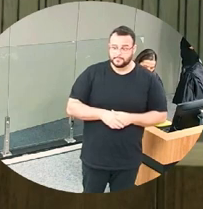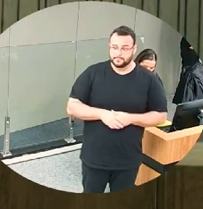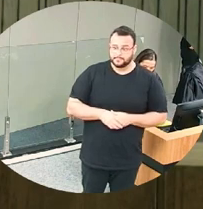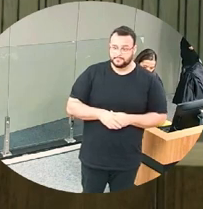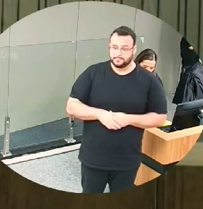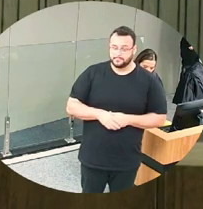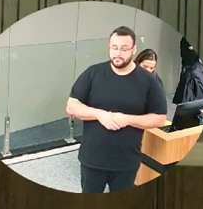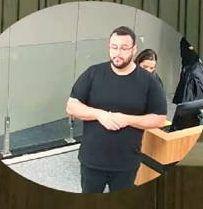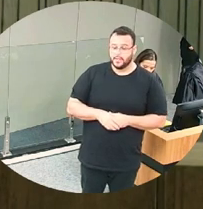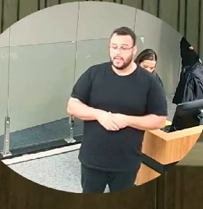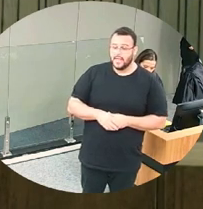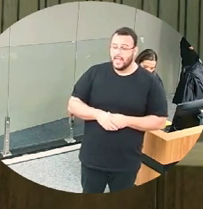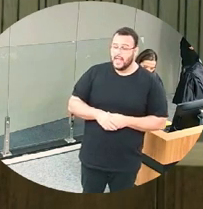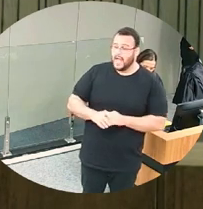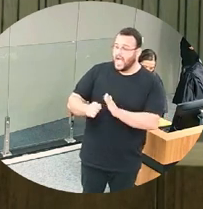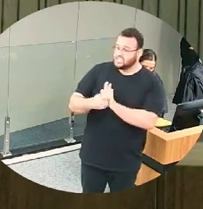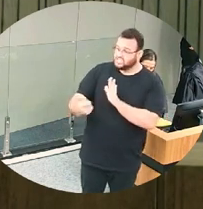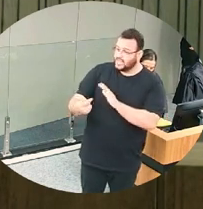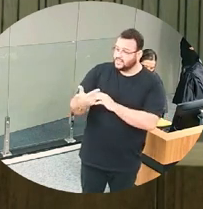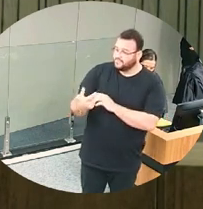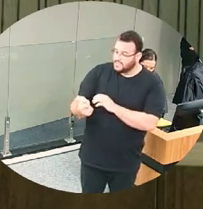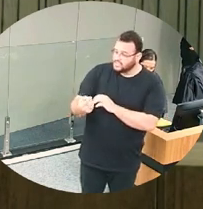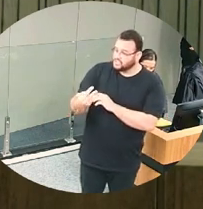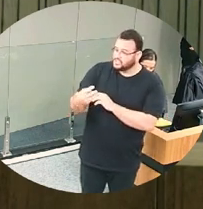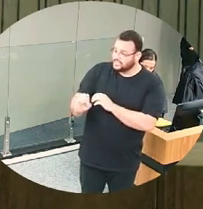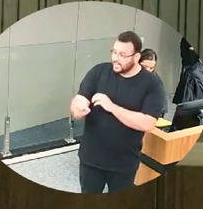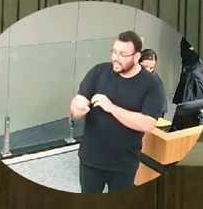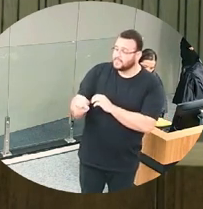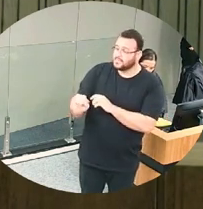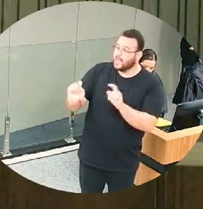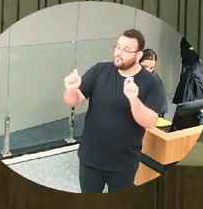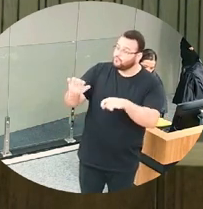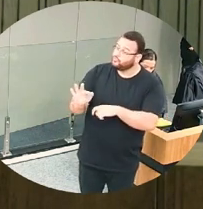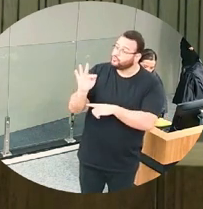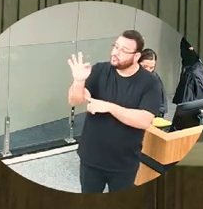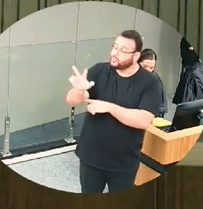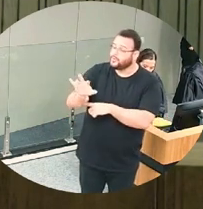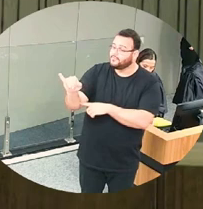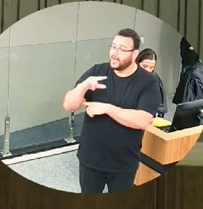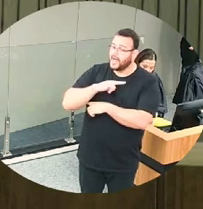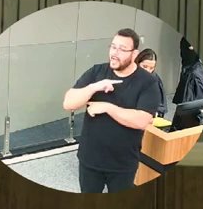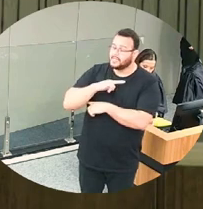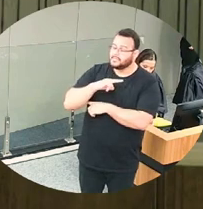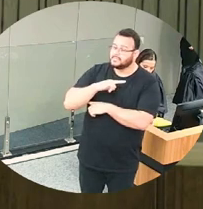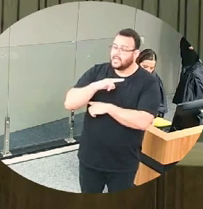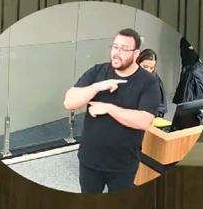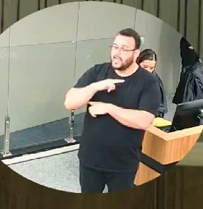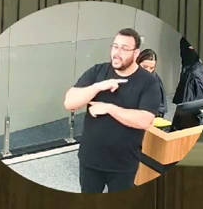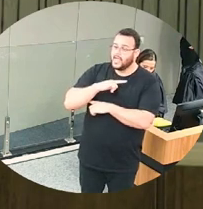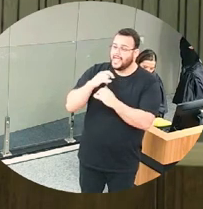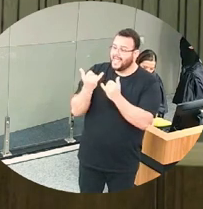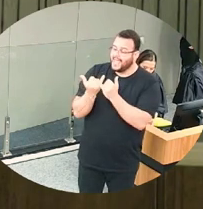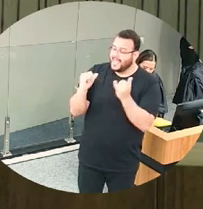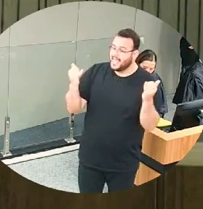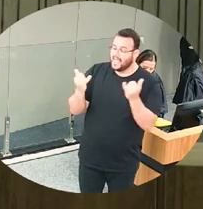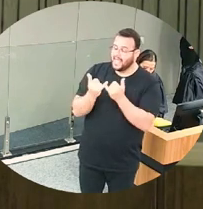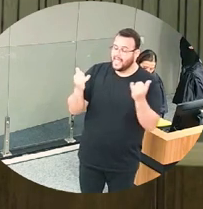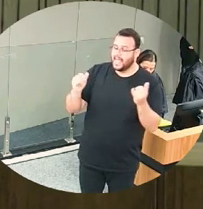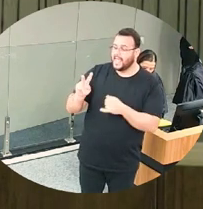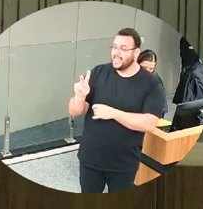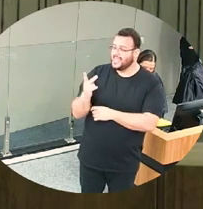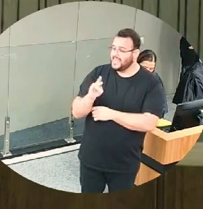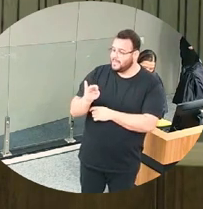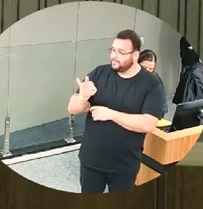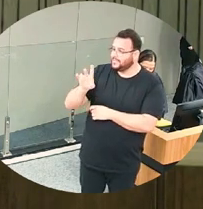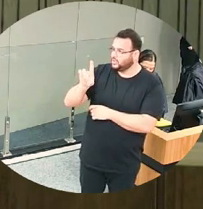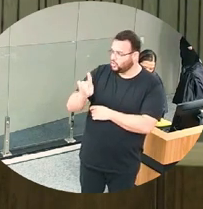agenda 2030 cinco veículos Toyota híbridos que fazem quase 20 Km por de combustível